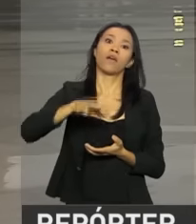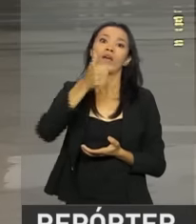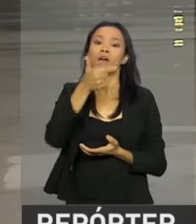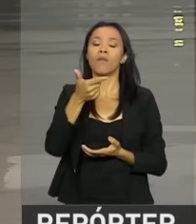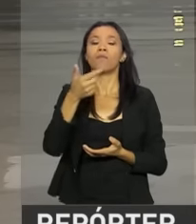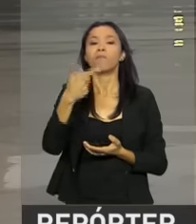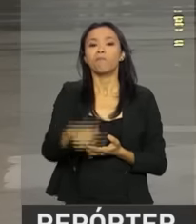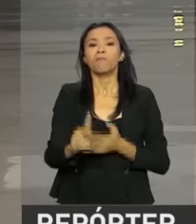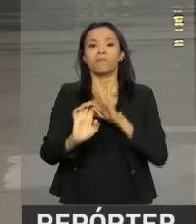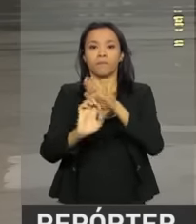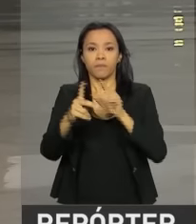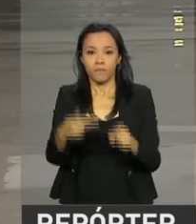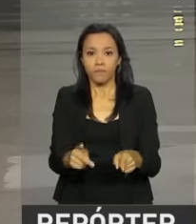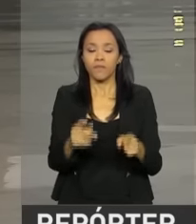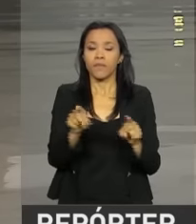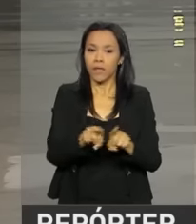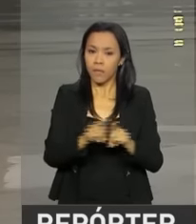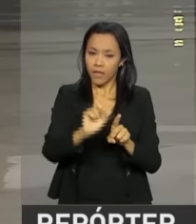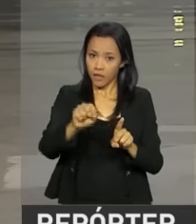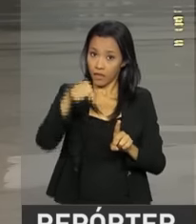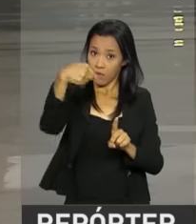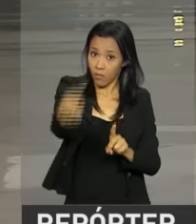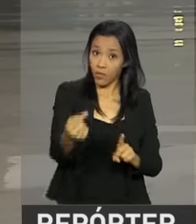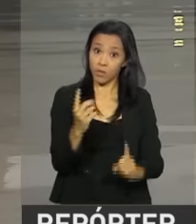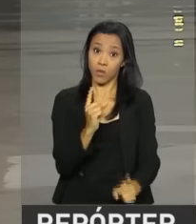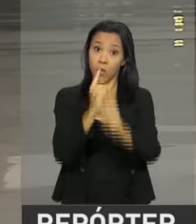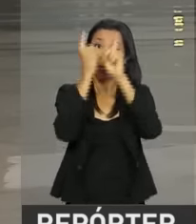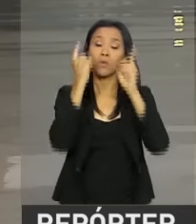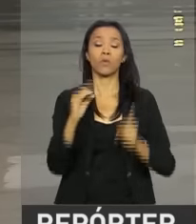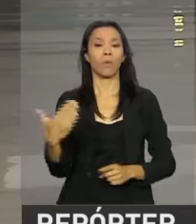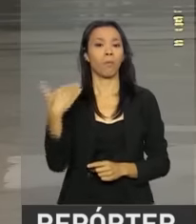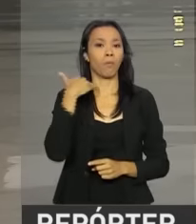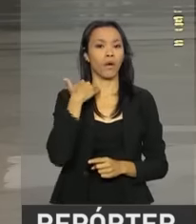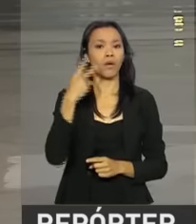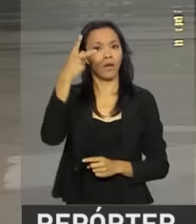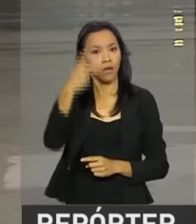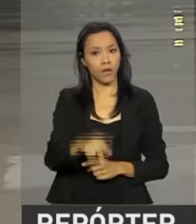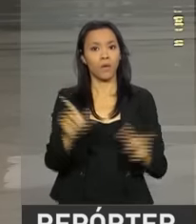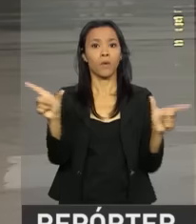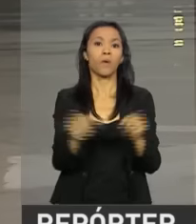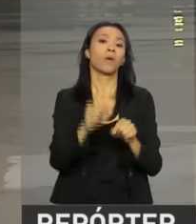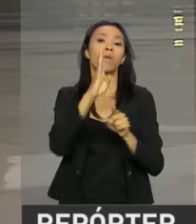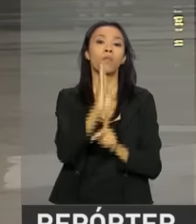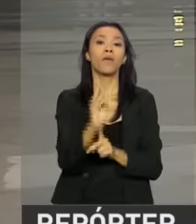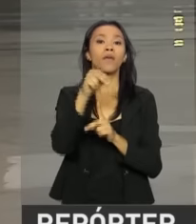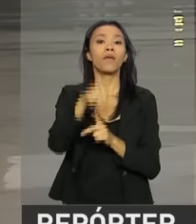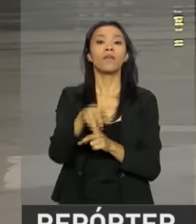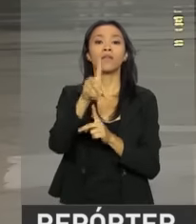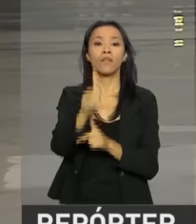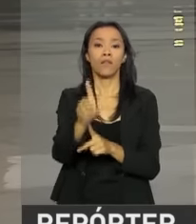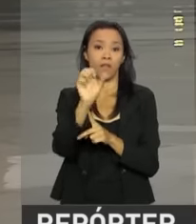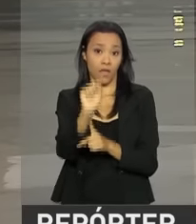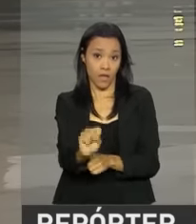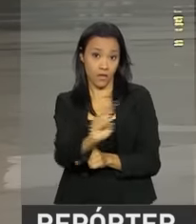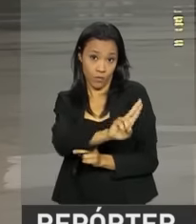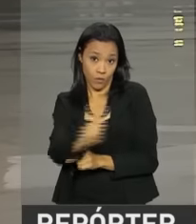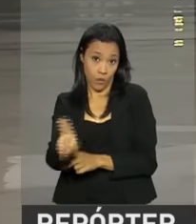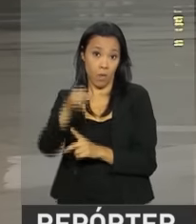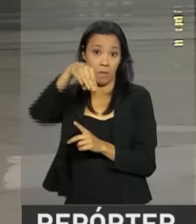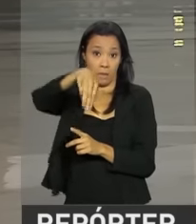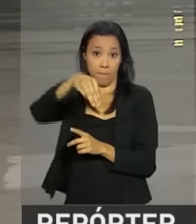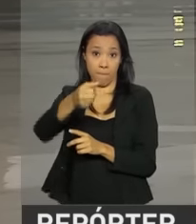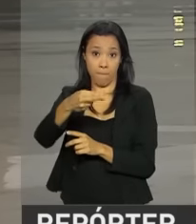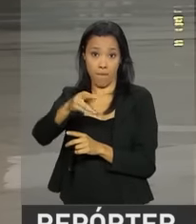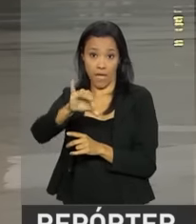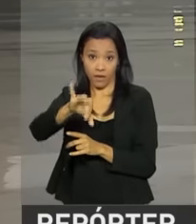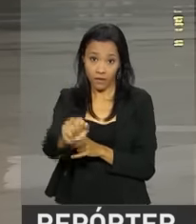no Brasil. Michel Temer ainda tem encontro com a presidente do Banco Nacional do Desenvolvimento Econômico e Social, Maria Silvia Bastos